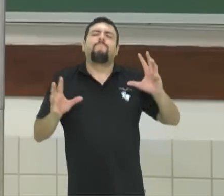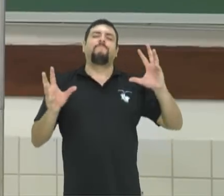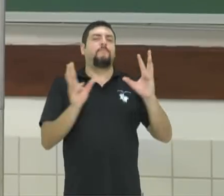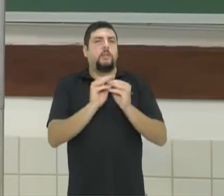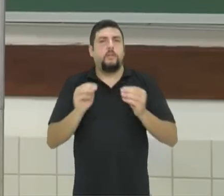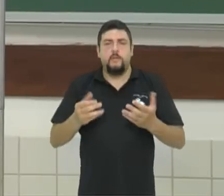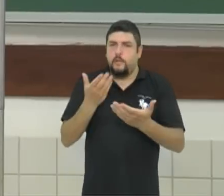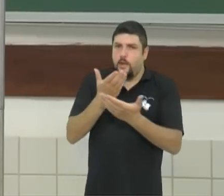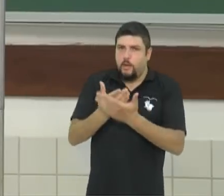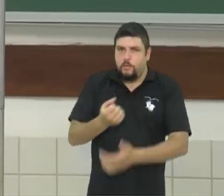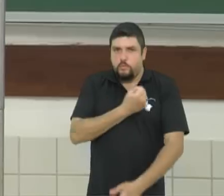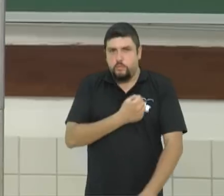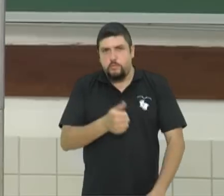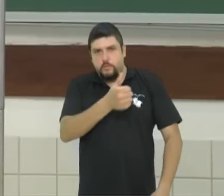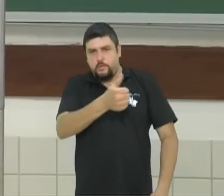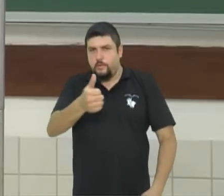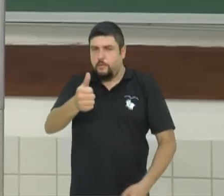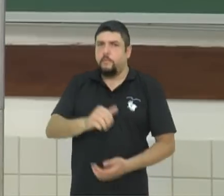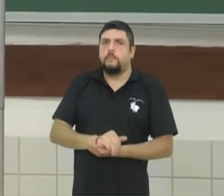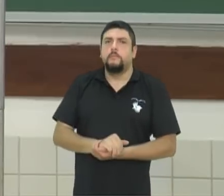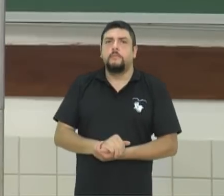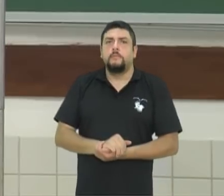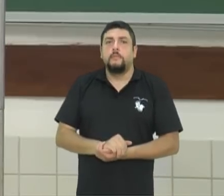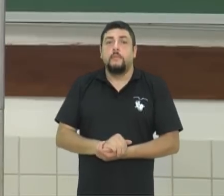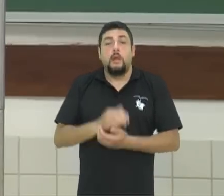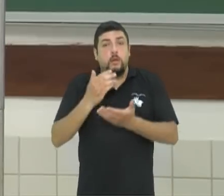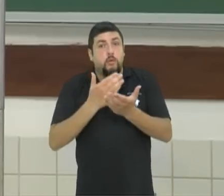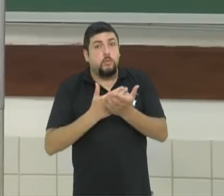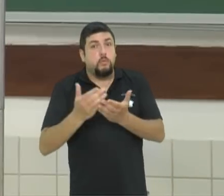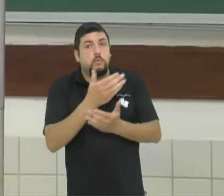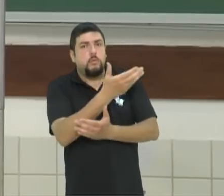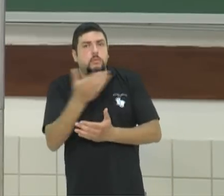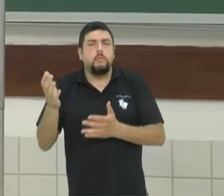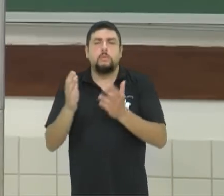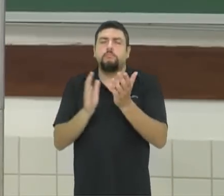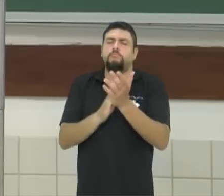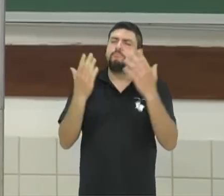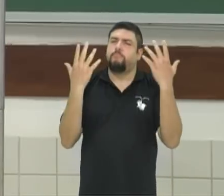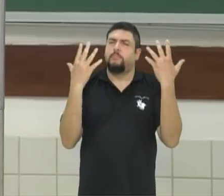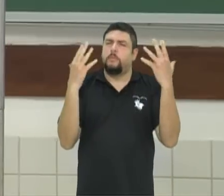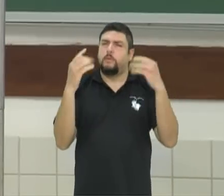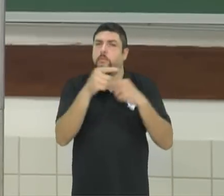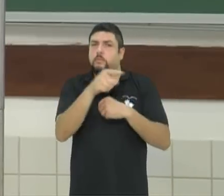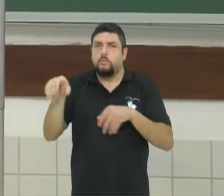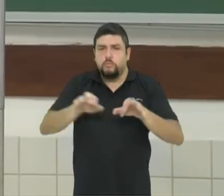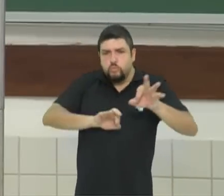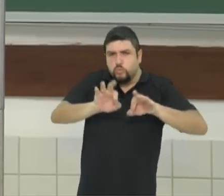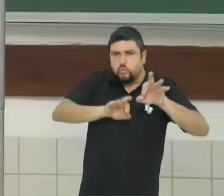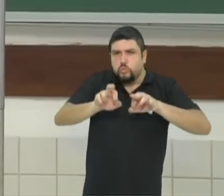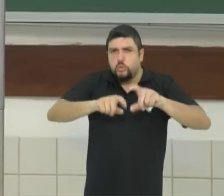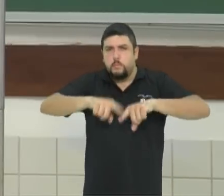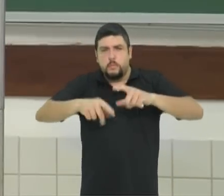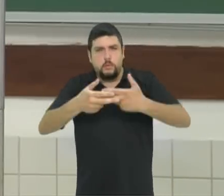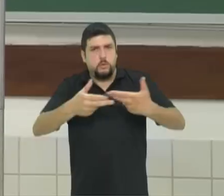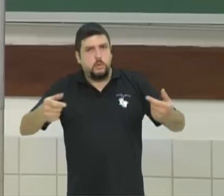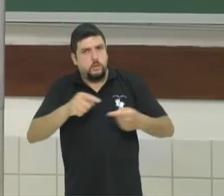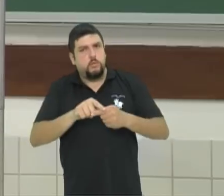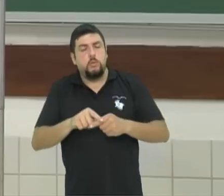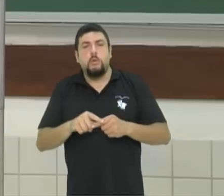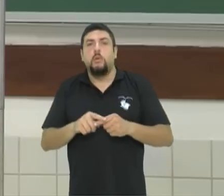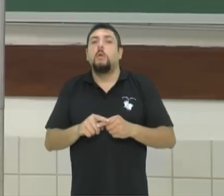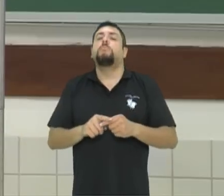começar parabenizando vocês aí por estarem já com os materiais organizados para fazer as atividades, né? Isso mostra o quanto vocês